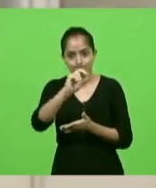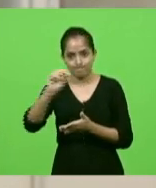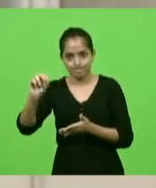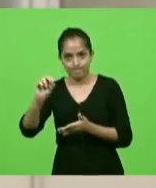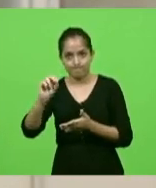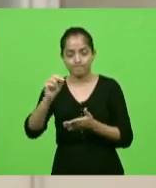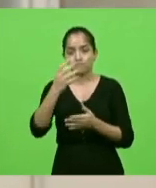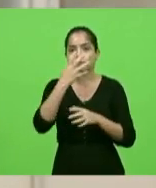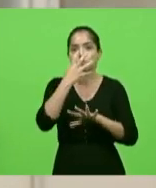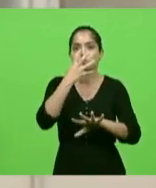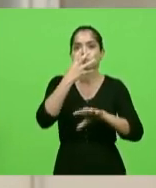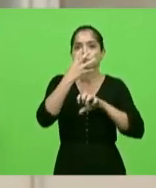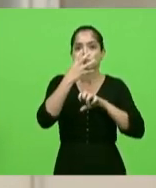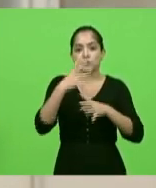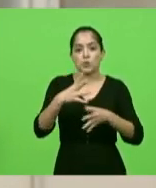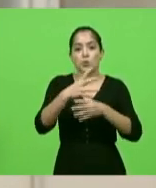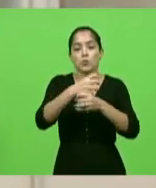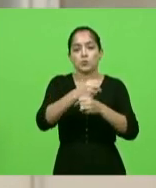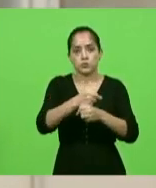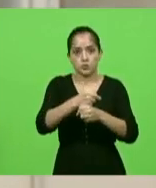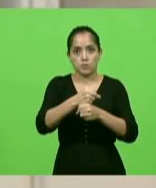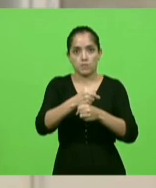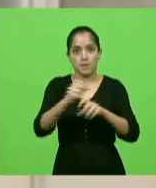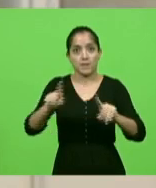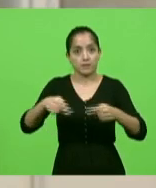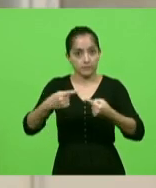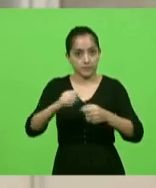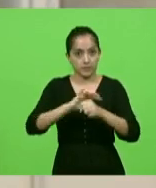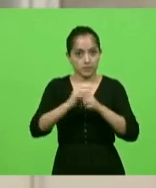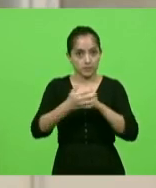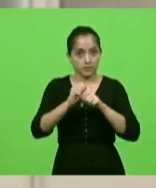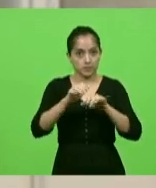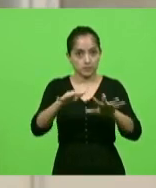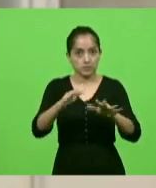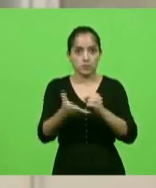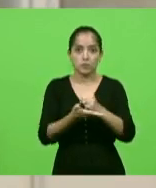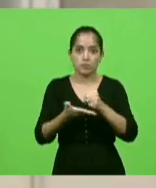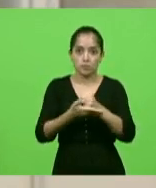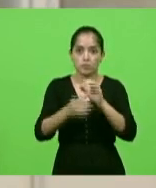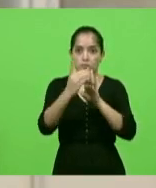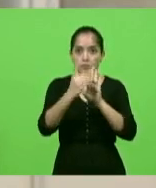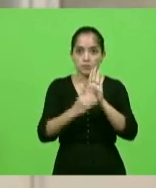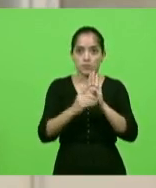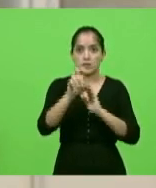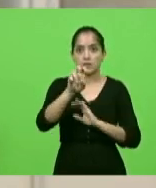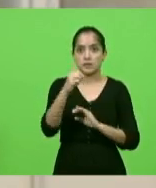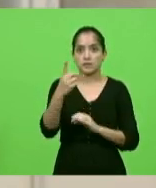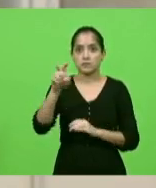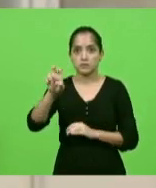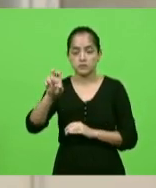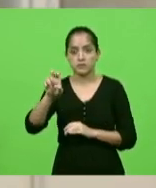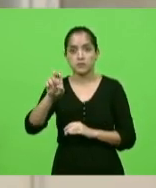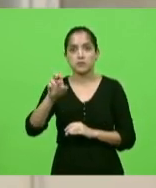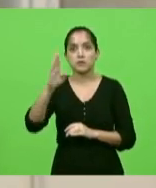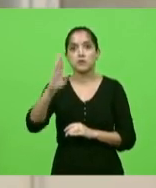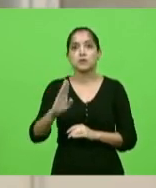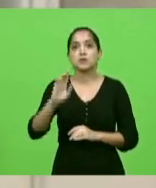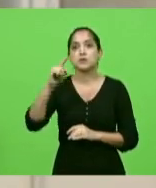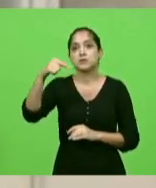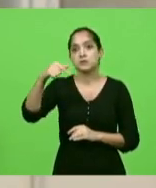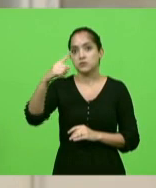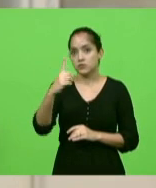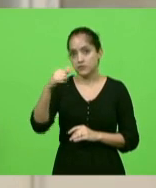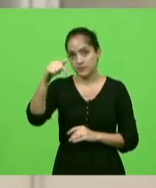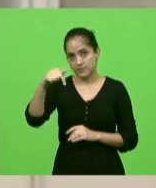220 lá dores pulmonares para enfrentamento da pandemia Com base no decreto 515 de 17 de